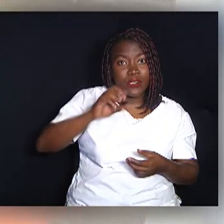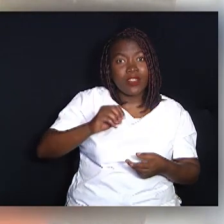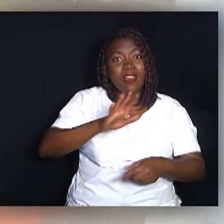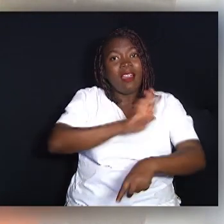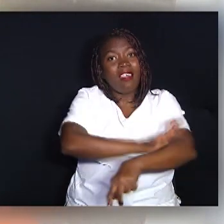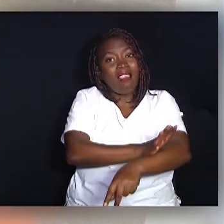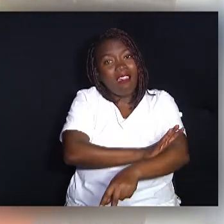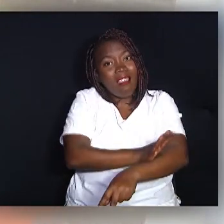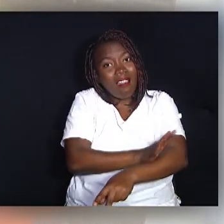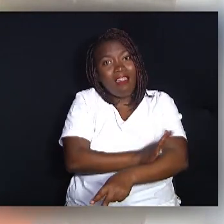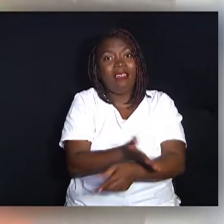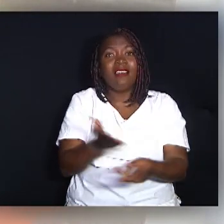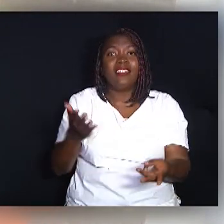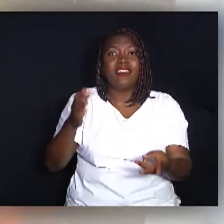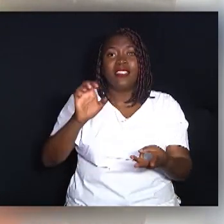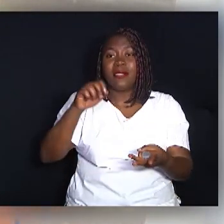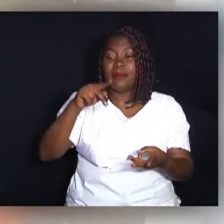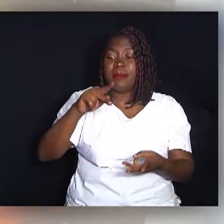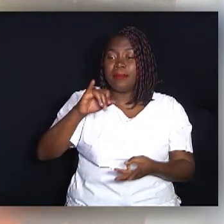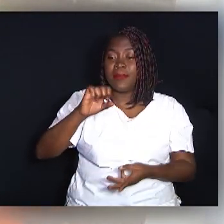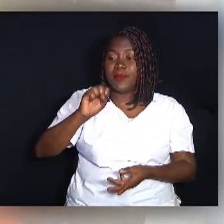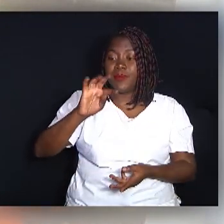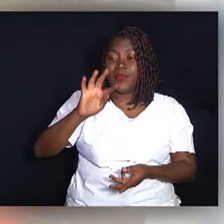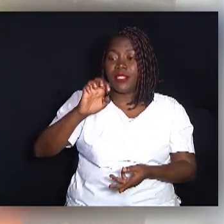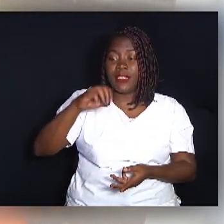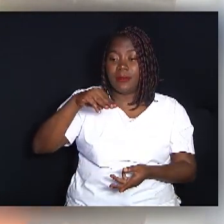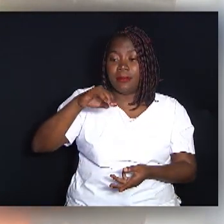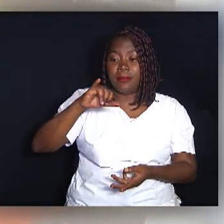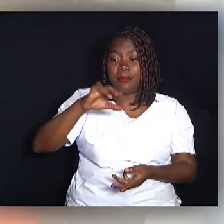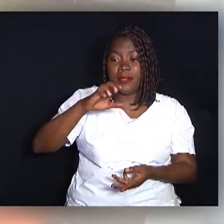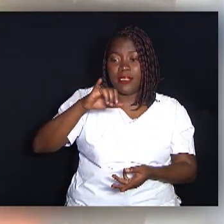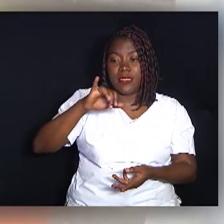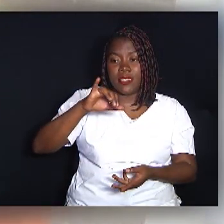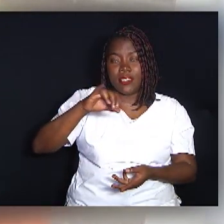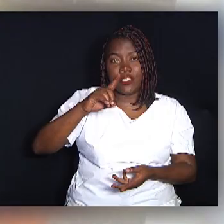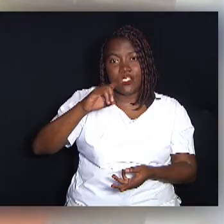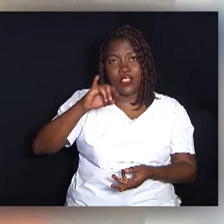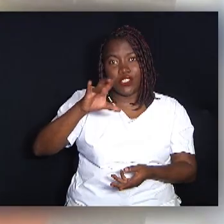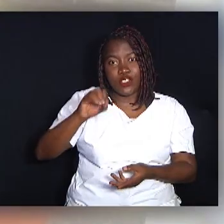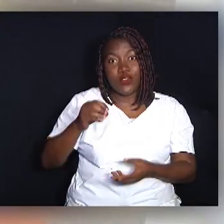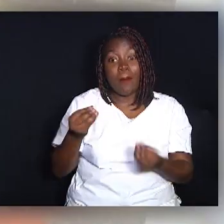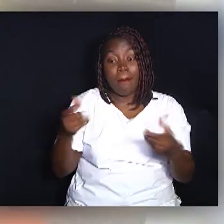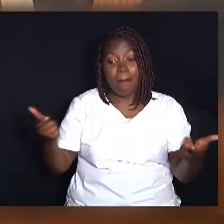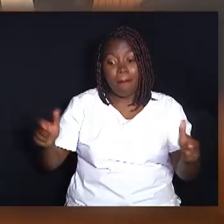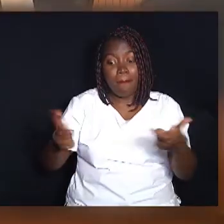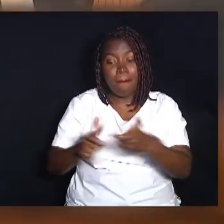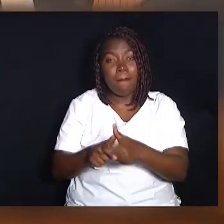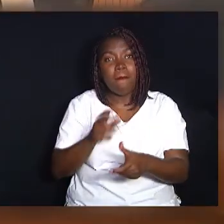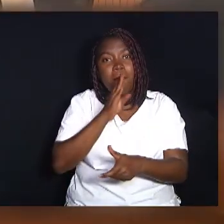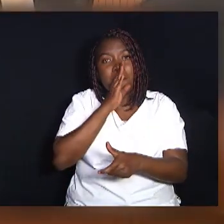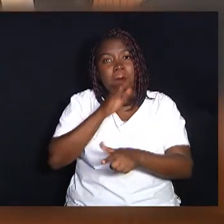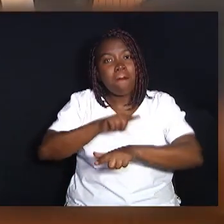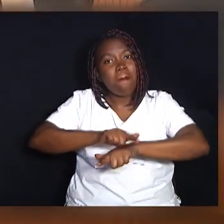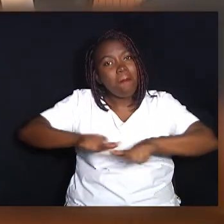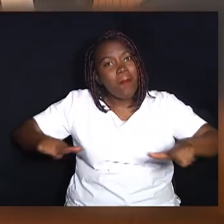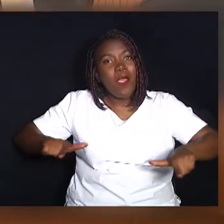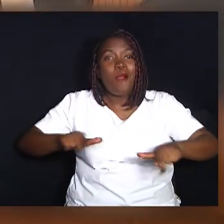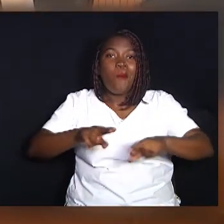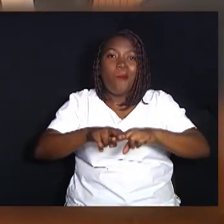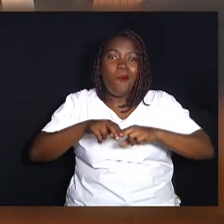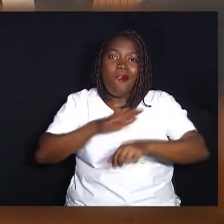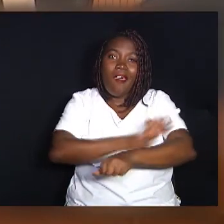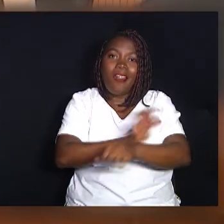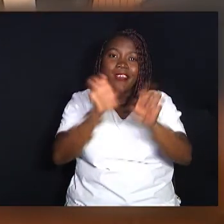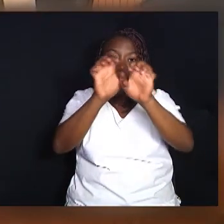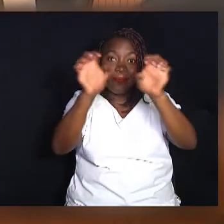apagamento, o silenciamento, porque, enfim, o racismo, vivemos um racismo estrutural. A reunião é parte das